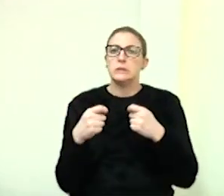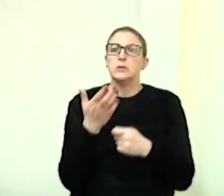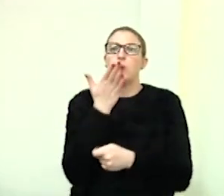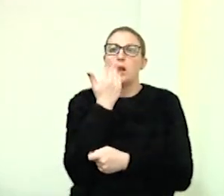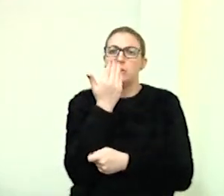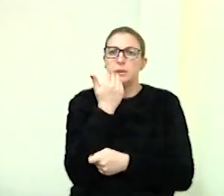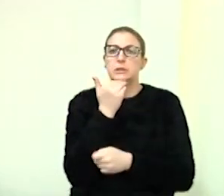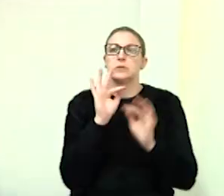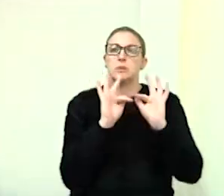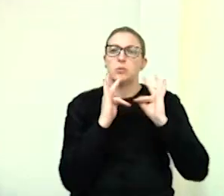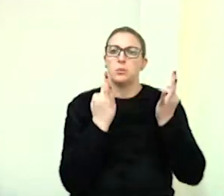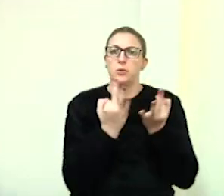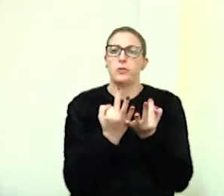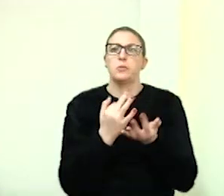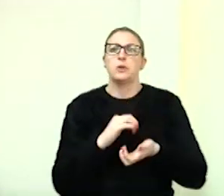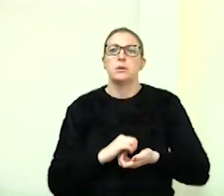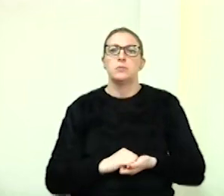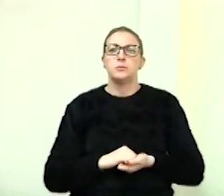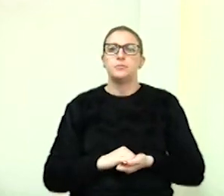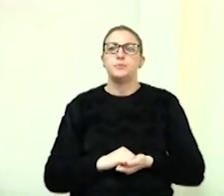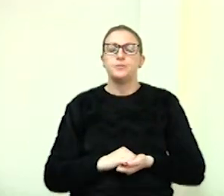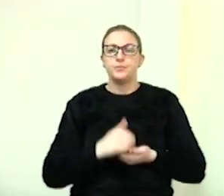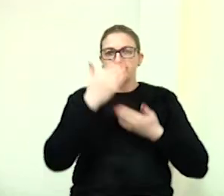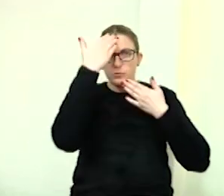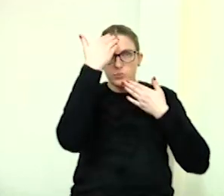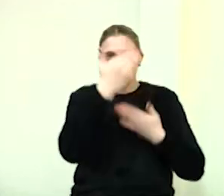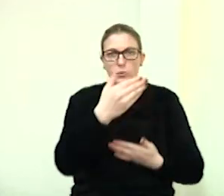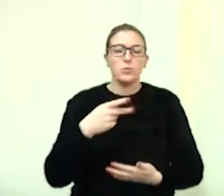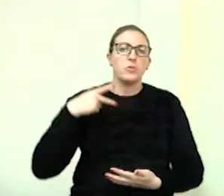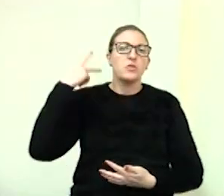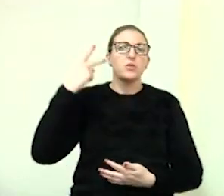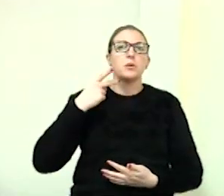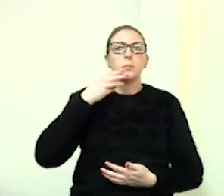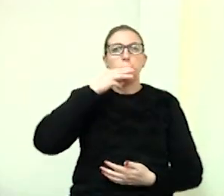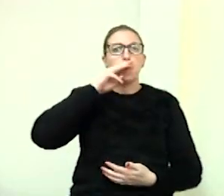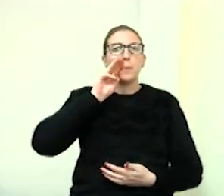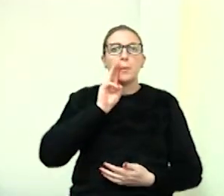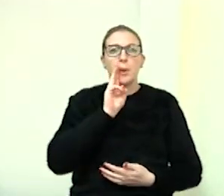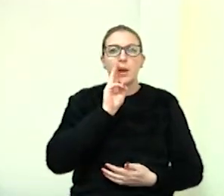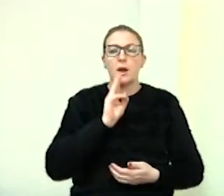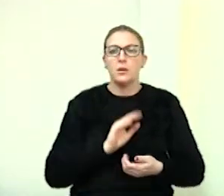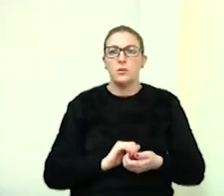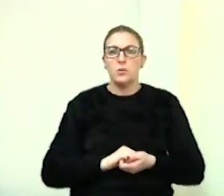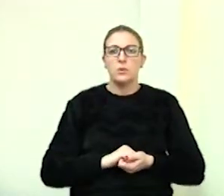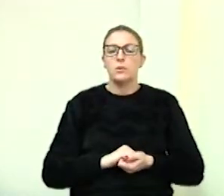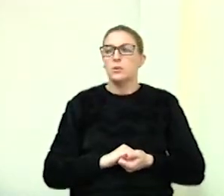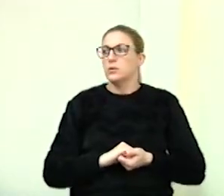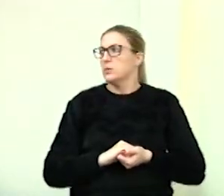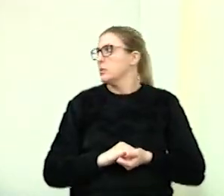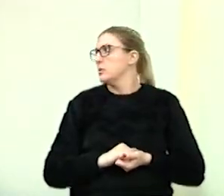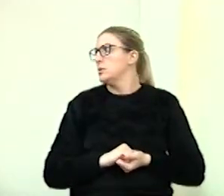presidente. Obrigado, vereador Mário Rossi. Devolvo os trabalhos desta casa.